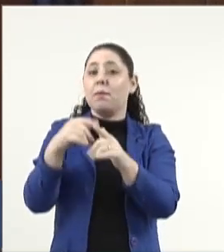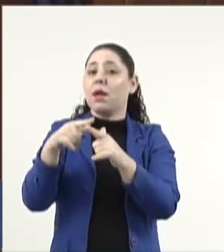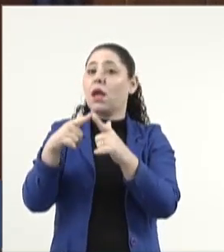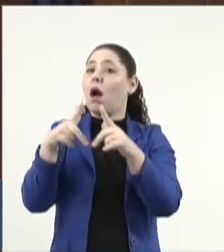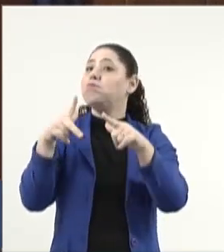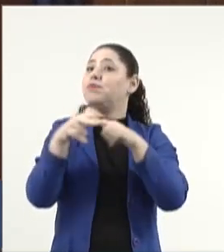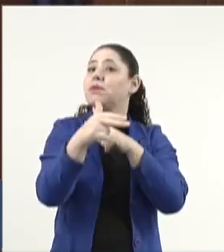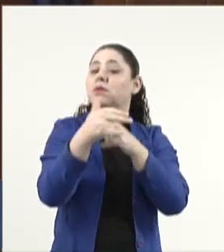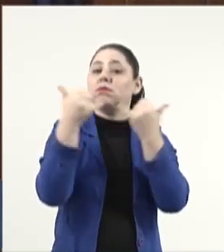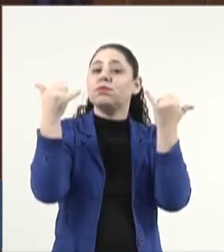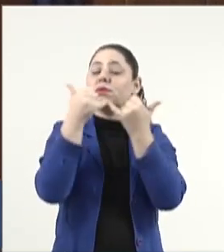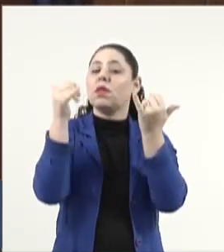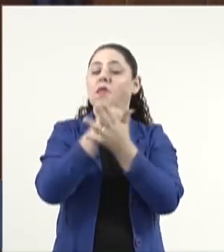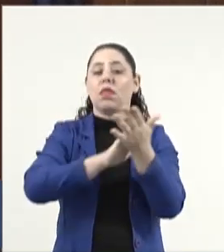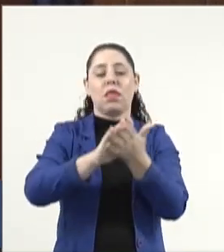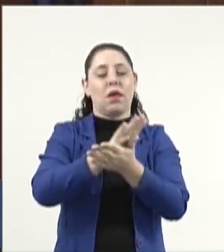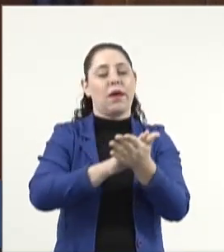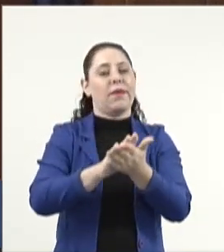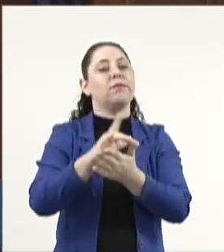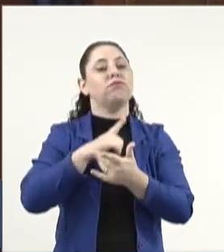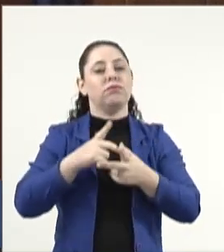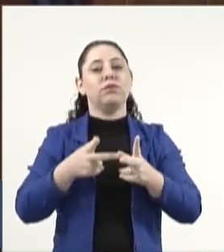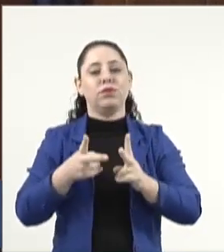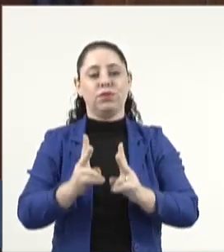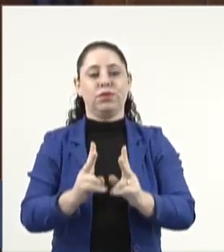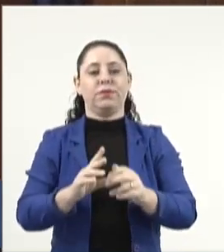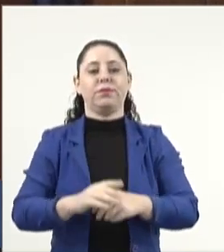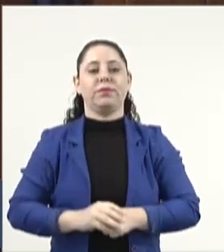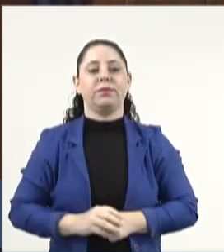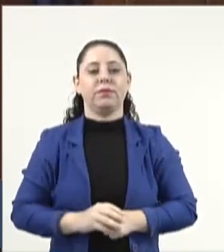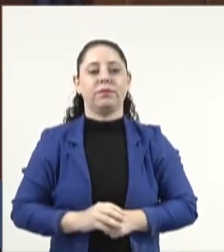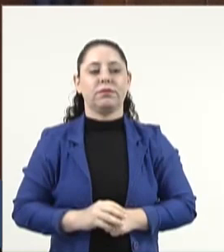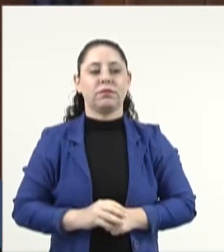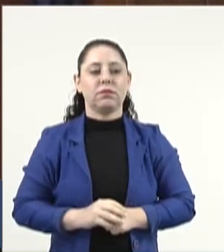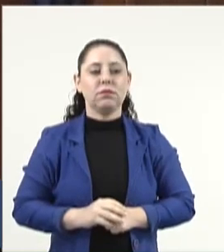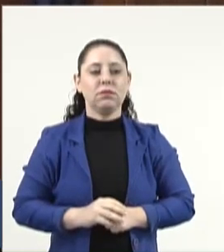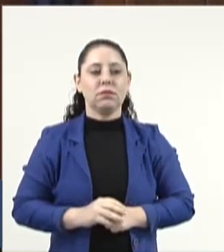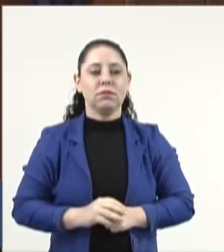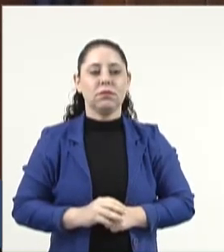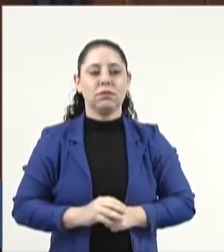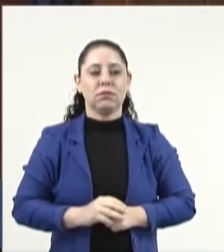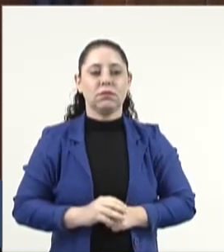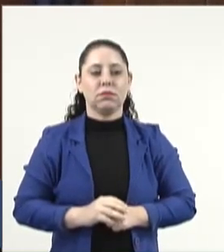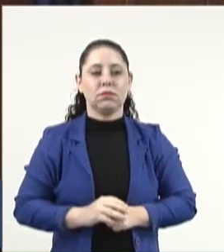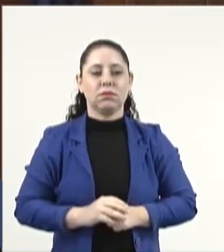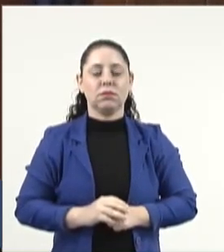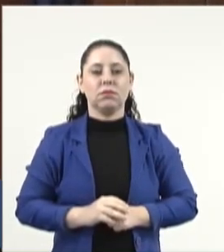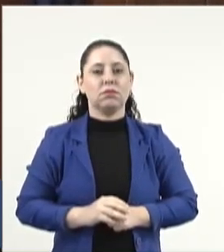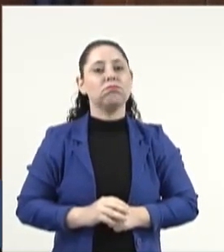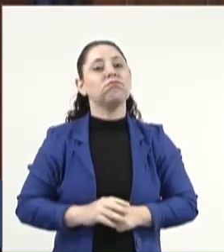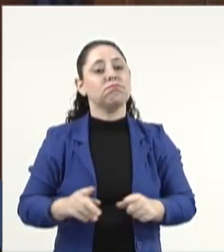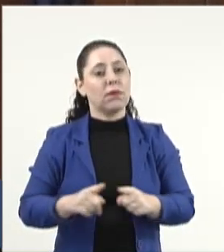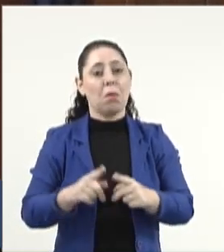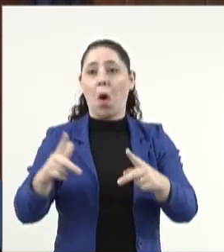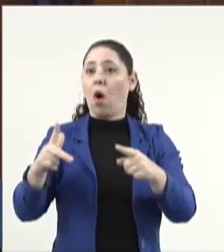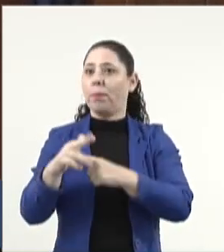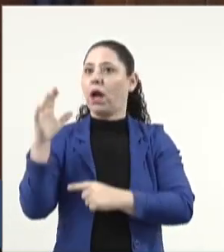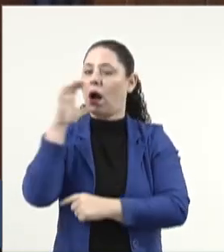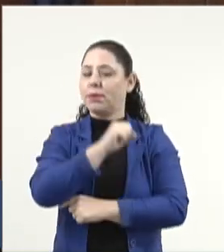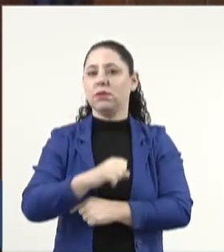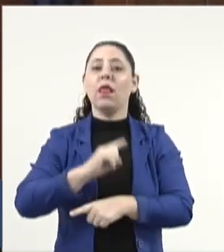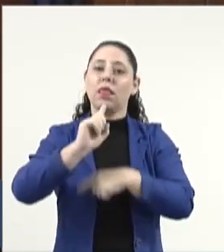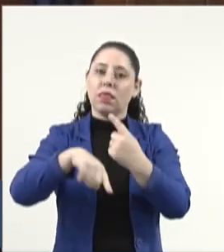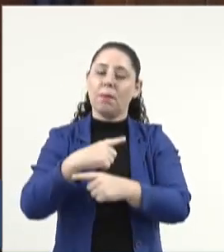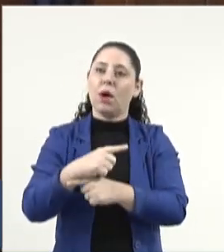sua conta, o fornecimento de energia cortado, né? E isso eles cortam rápido, depois